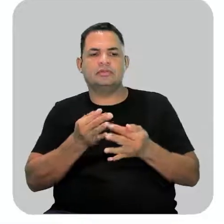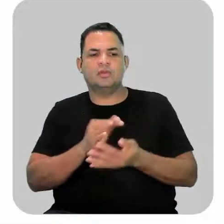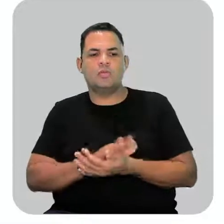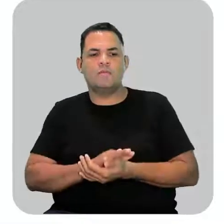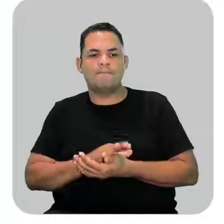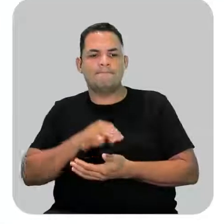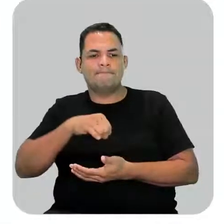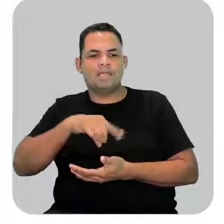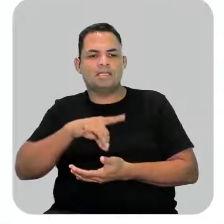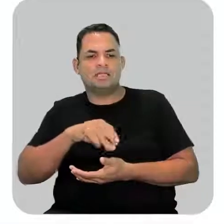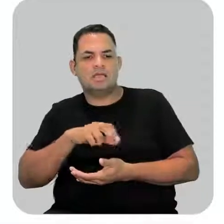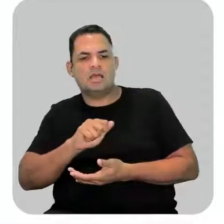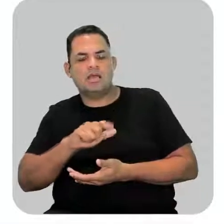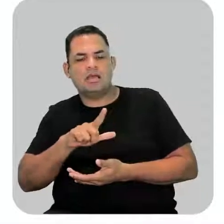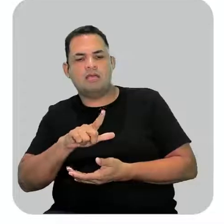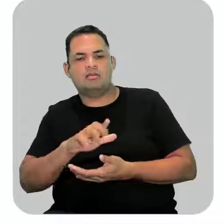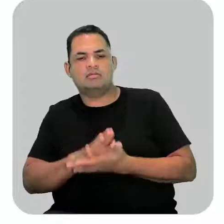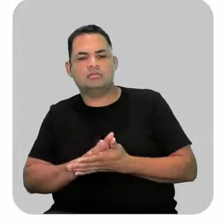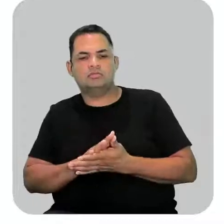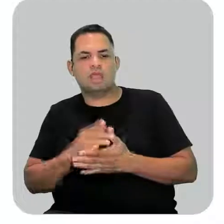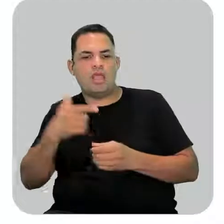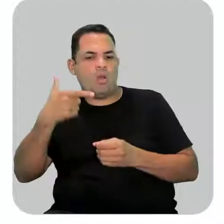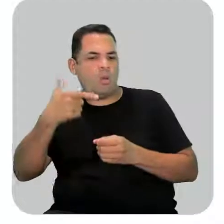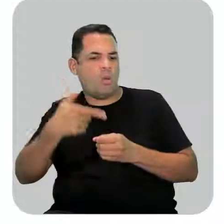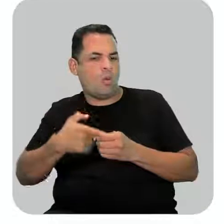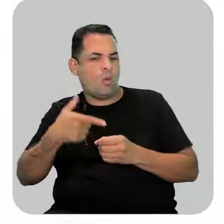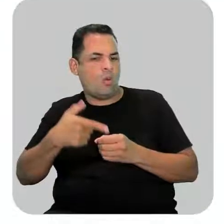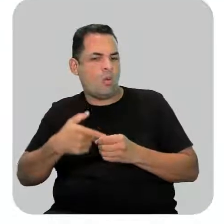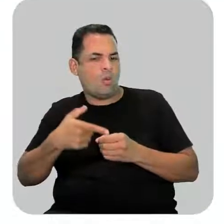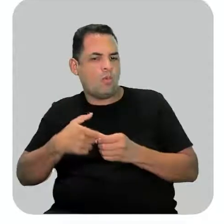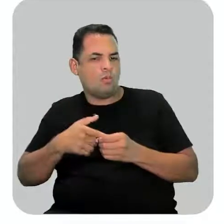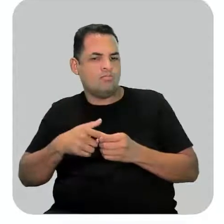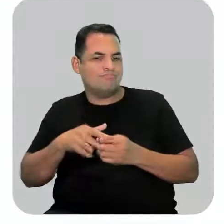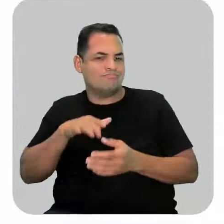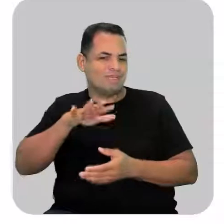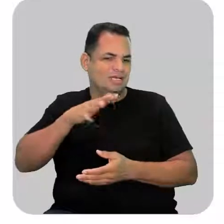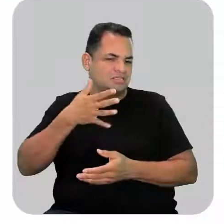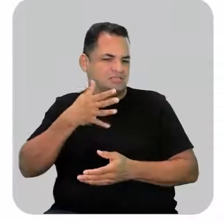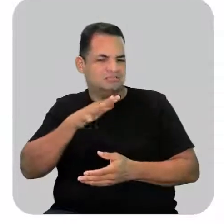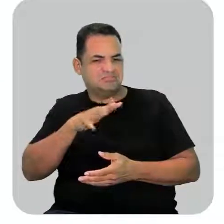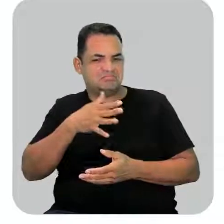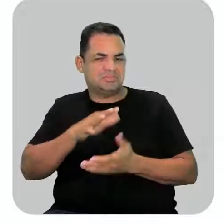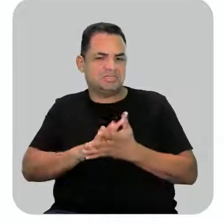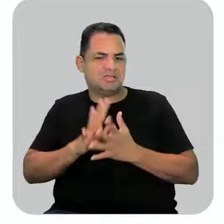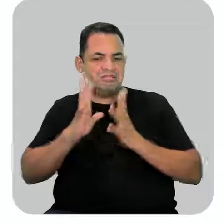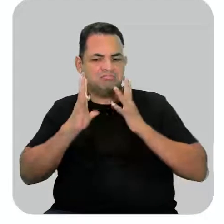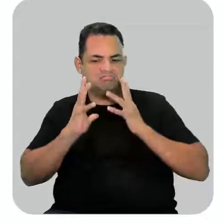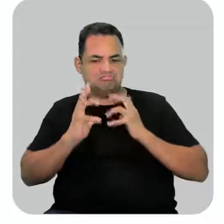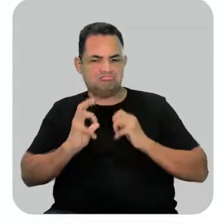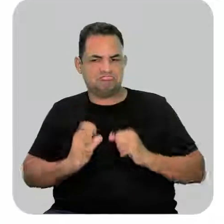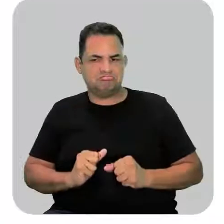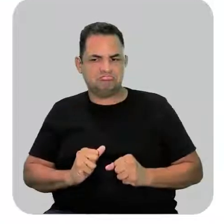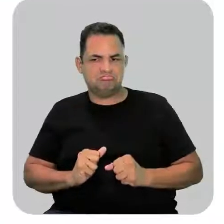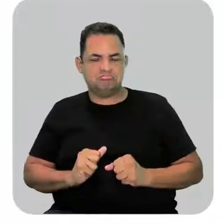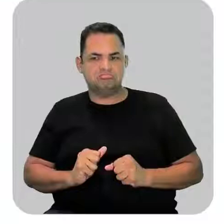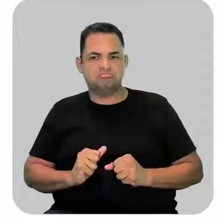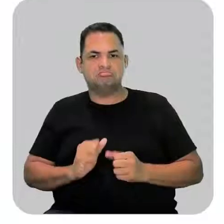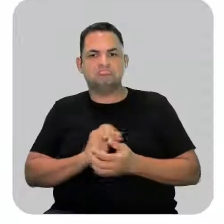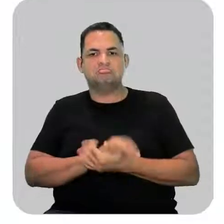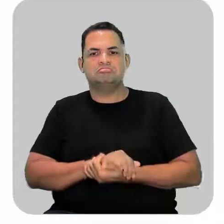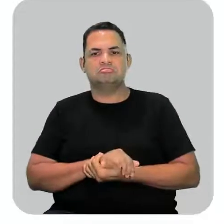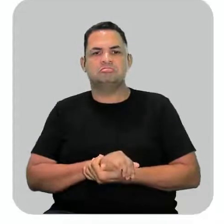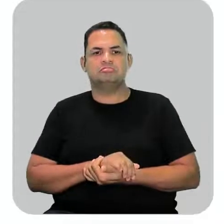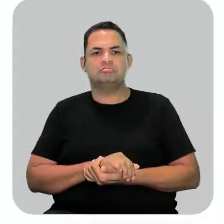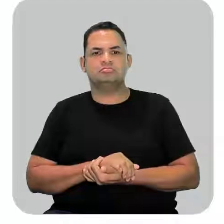fala: o metanol é um combustível relativamente limpo. E aí, vocês acham que é